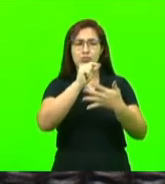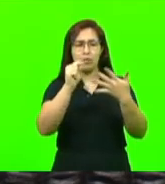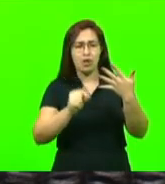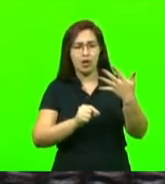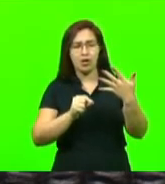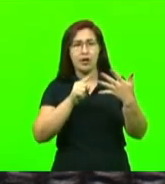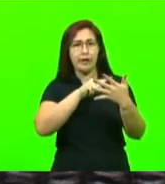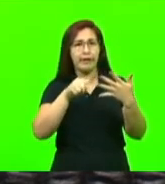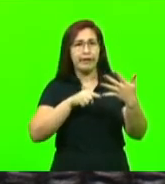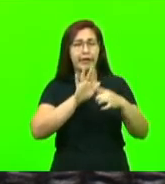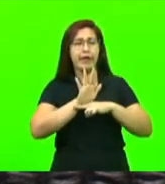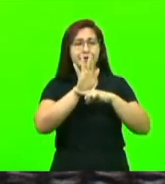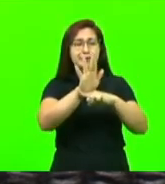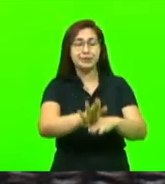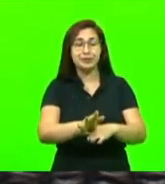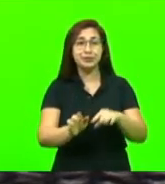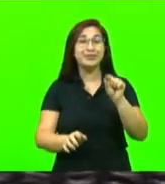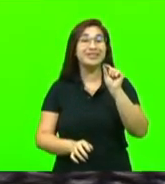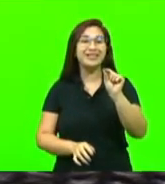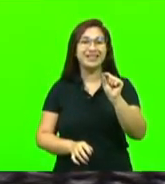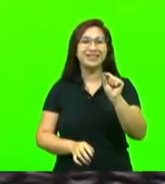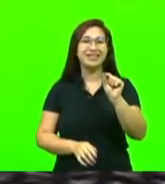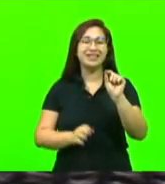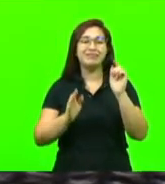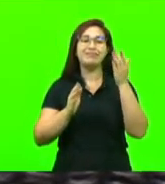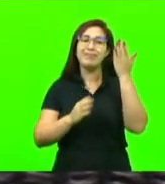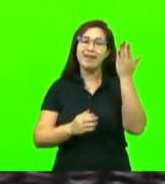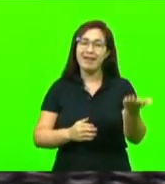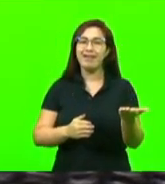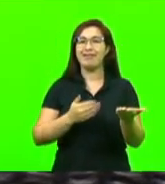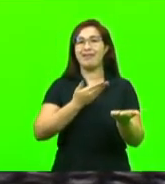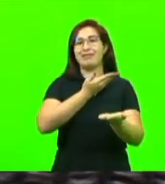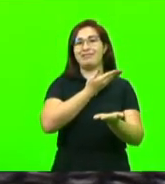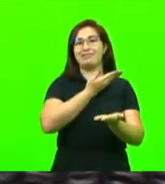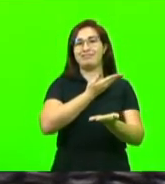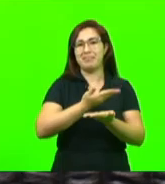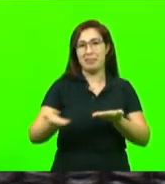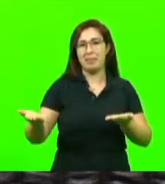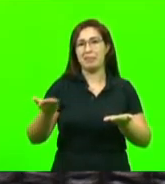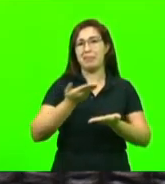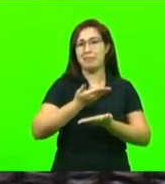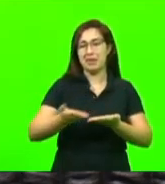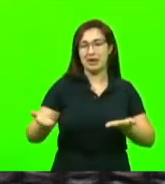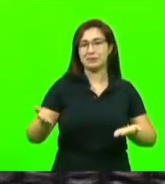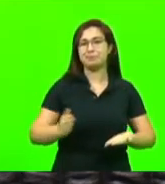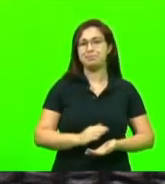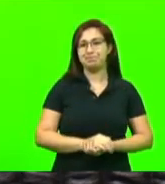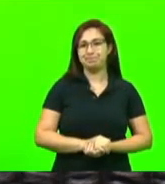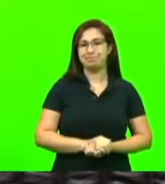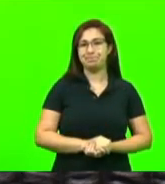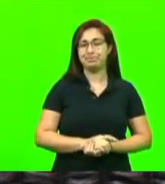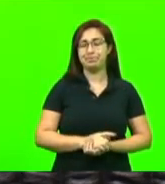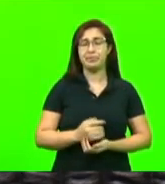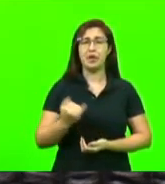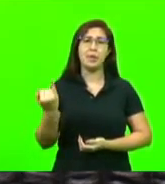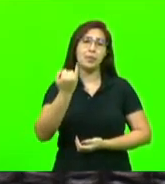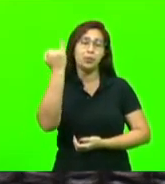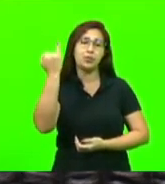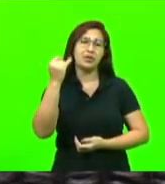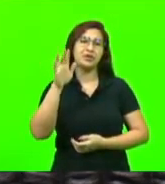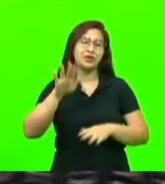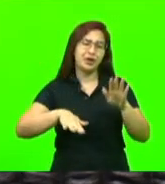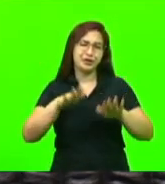beneficiar especialmente, diretamente, aquele atingido produtor. É importante, quando acontece uma